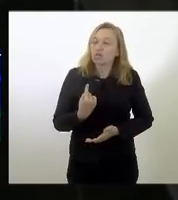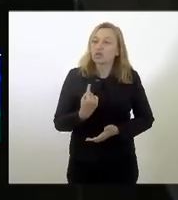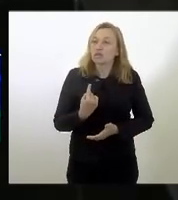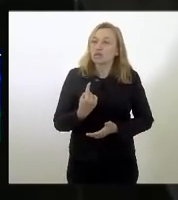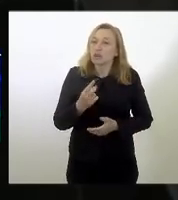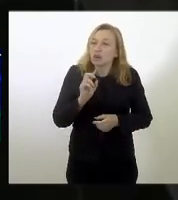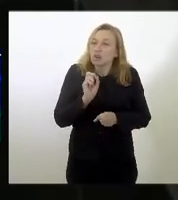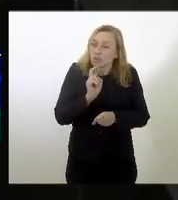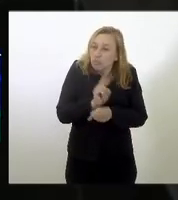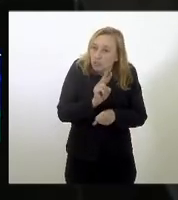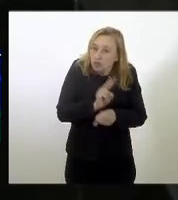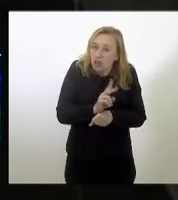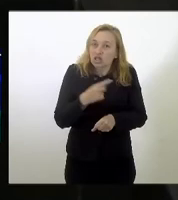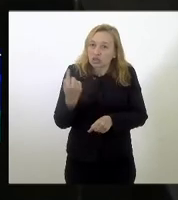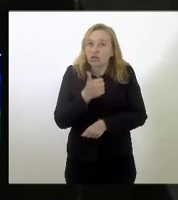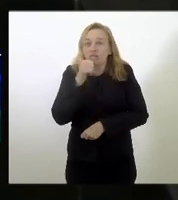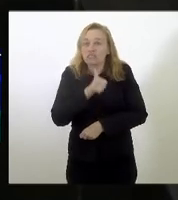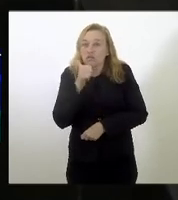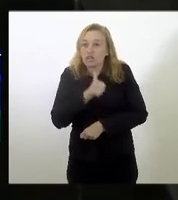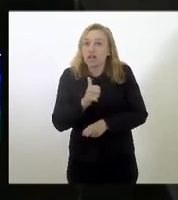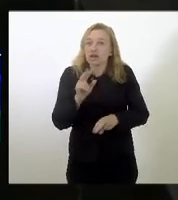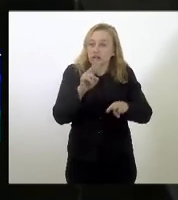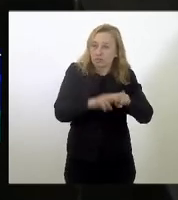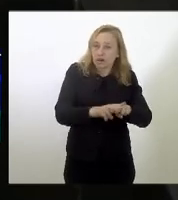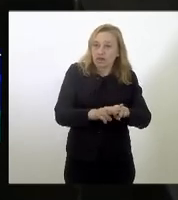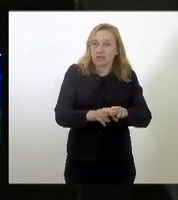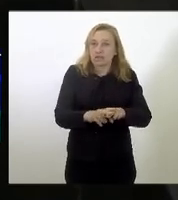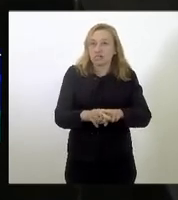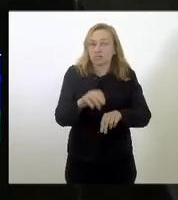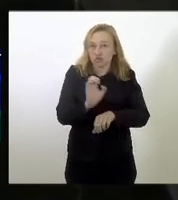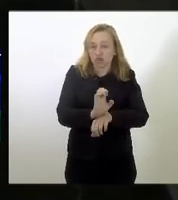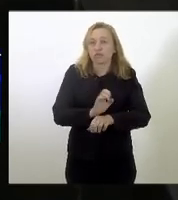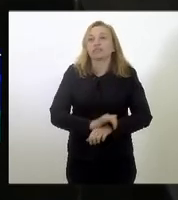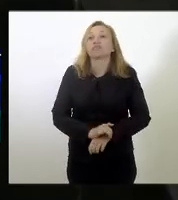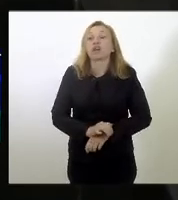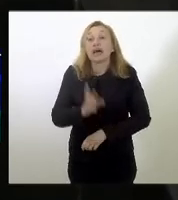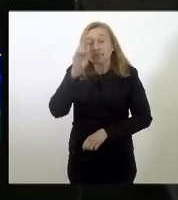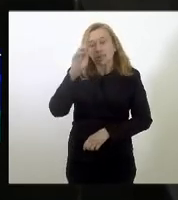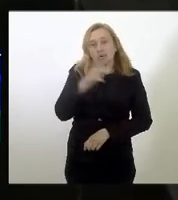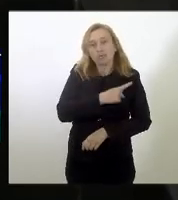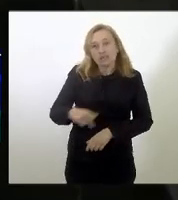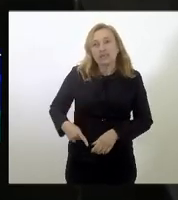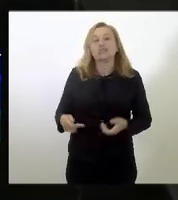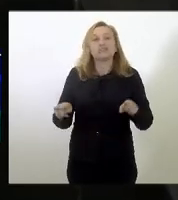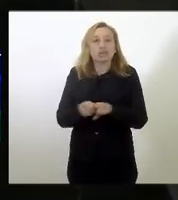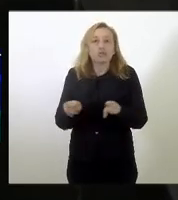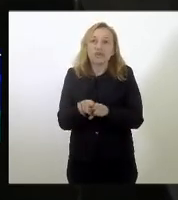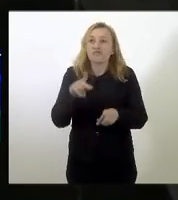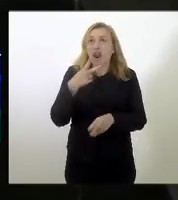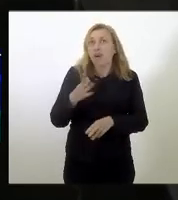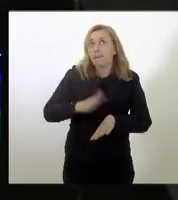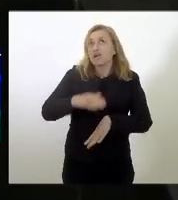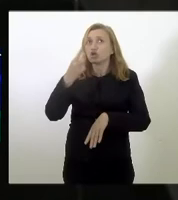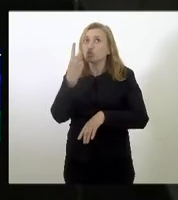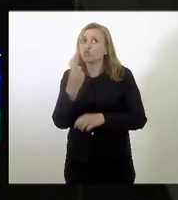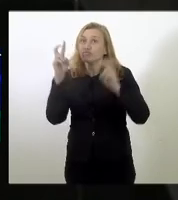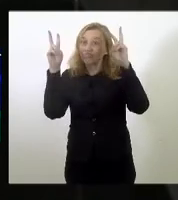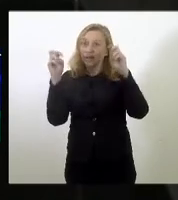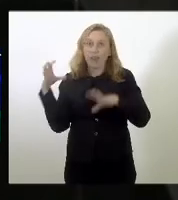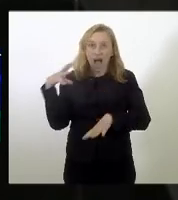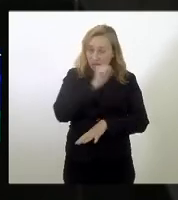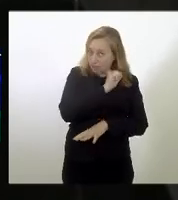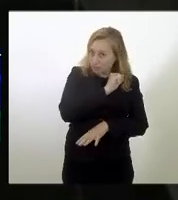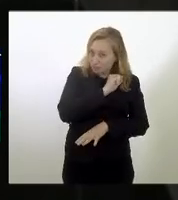resguarde as nossas mulheres sob tutela do Estado. Senhora Presidenta, também gostaria de tratar de mais um tema muito